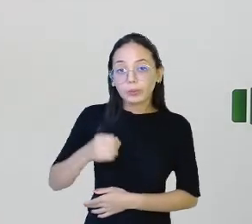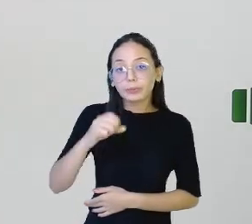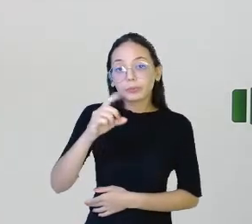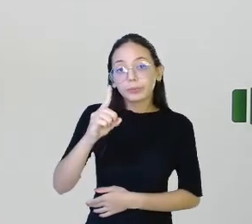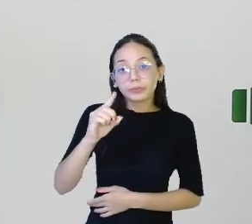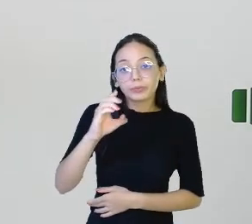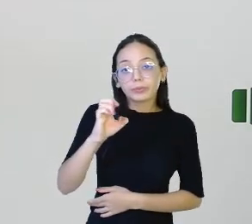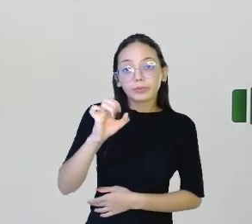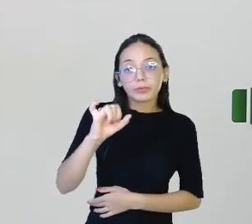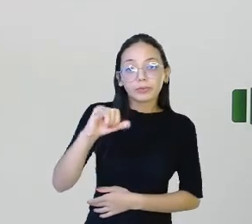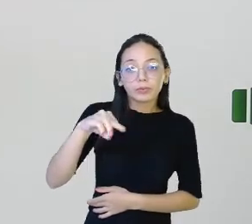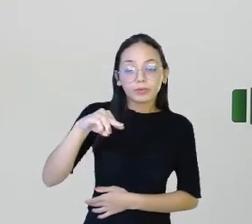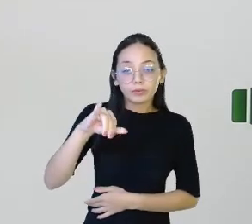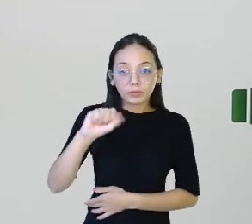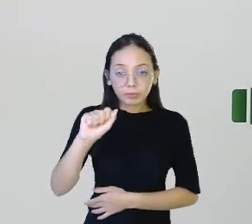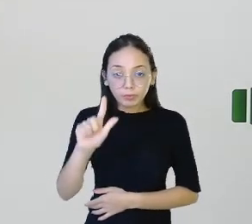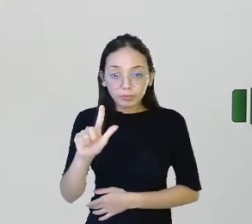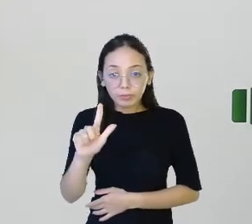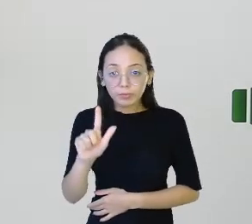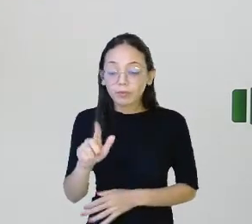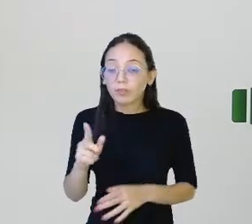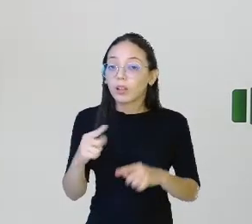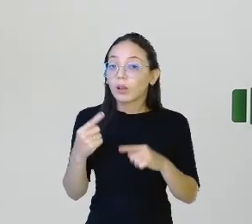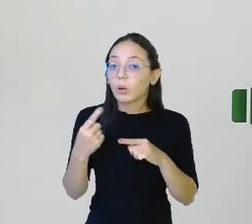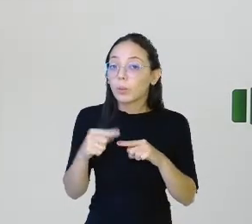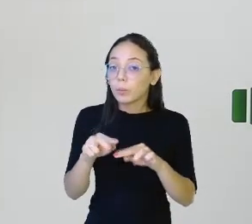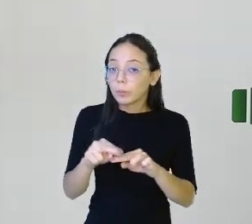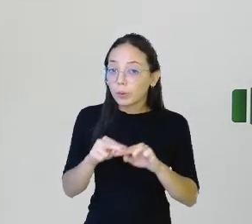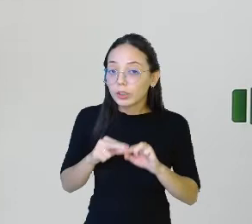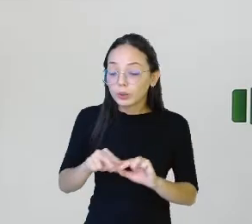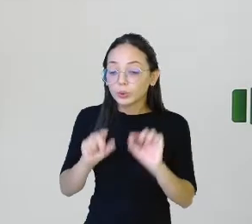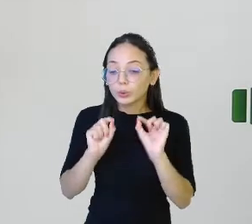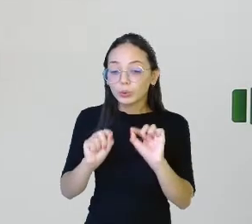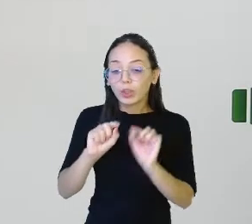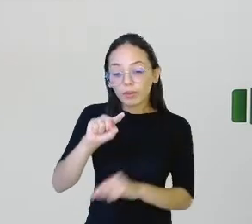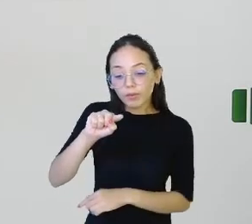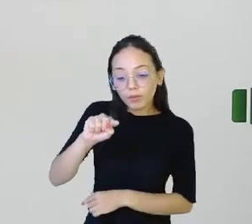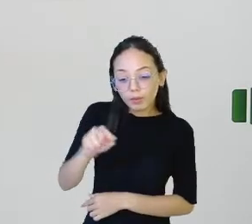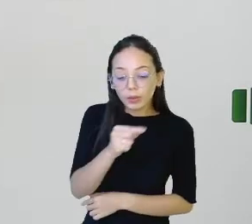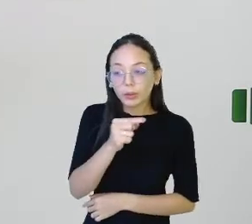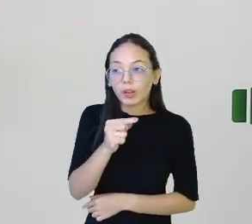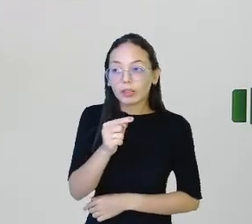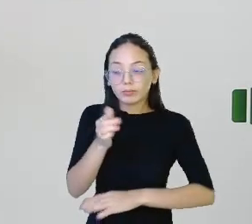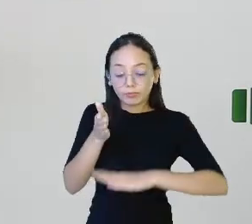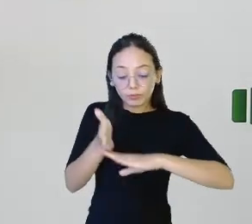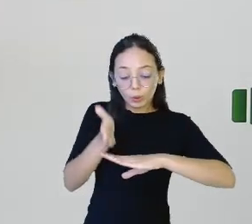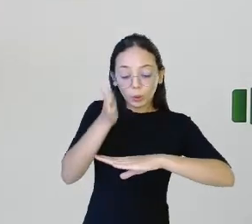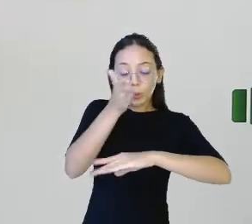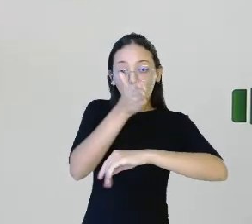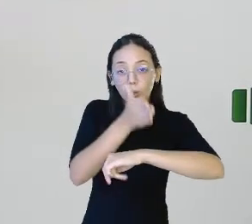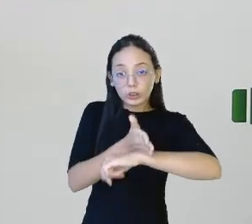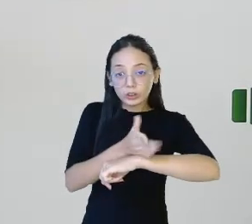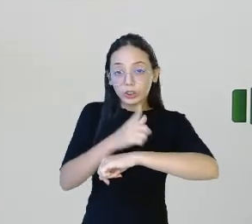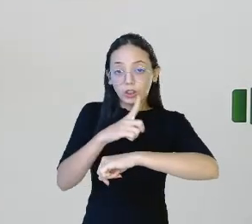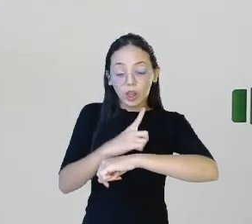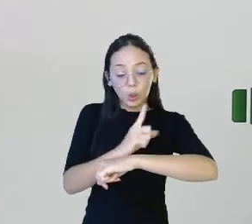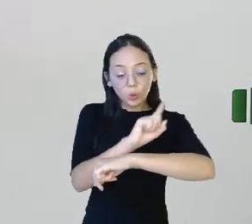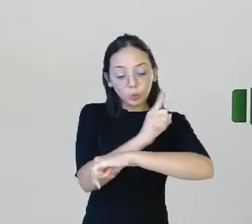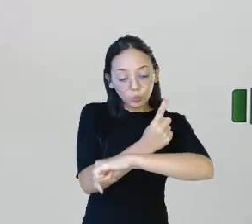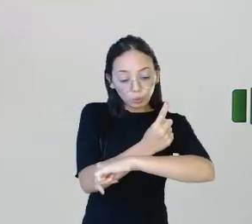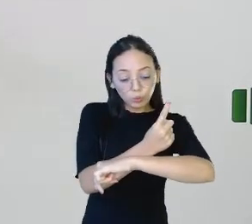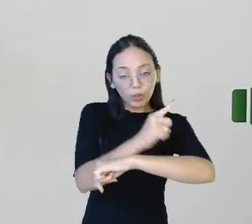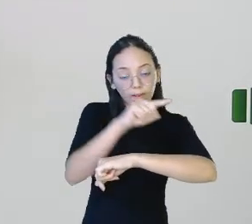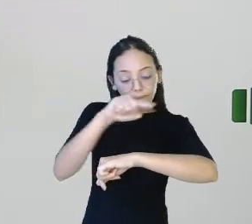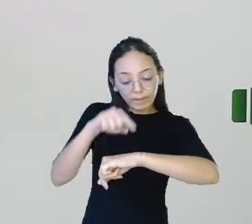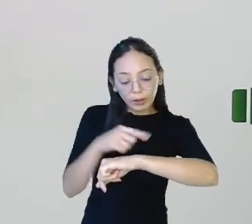fazer essa separação, eu tenho a minha vírgula, onde antes dela eu tenho o meu número inteiro